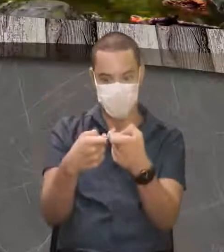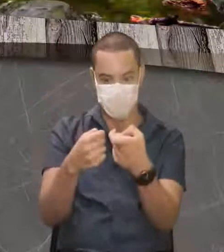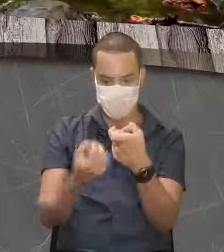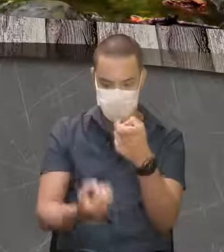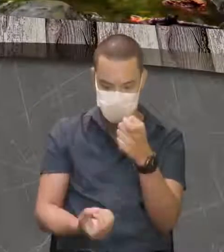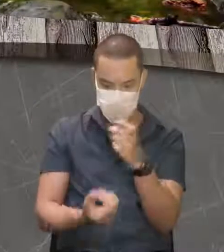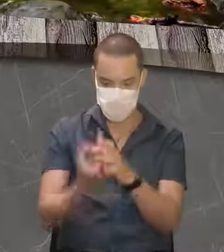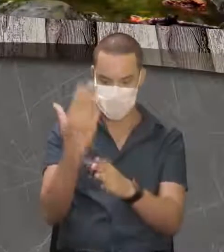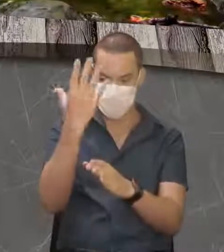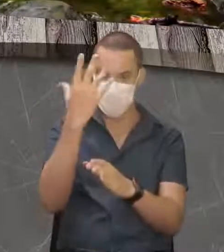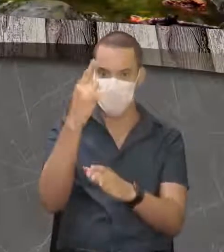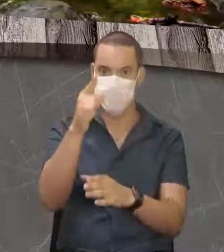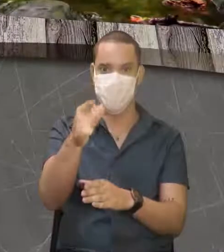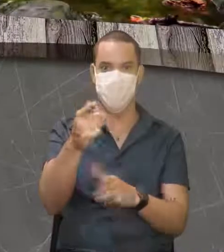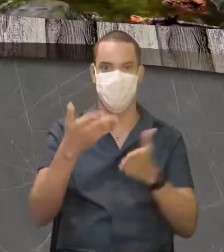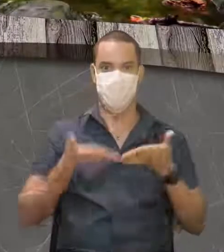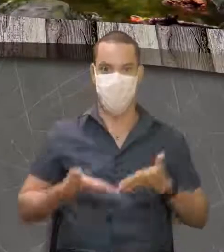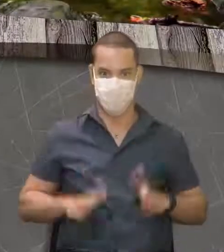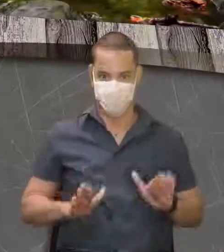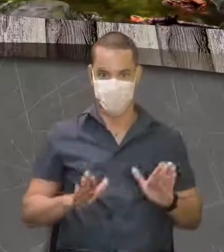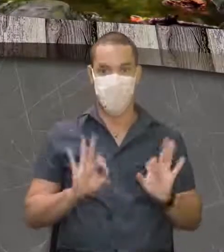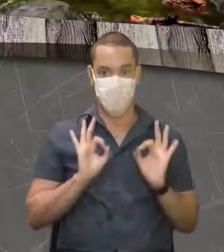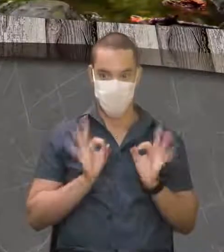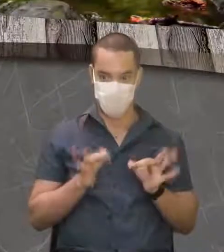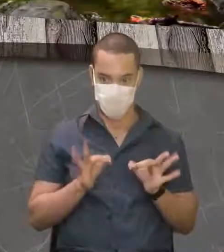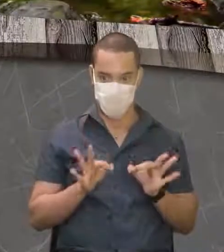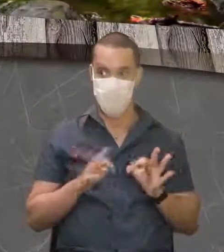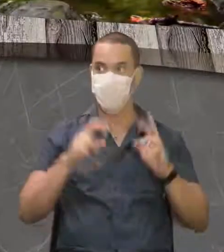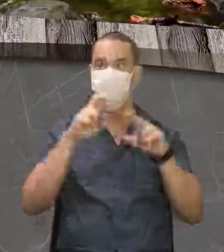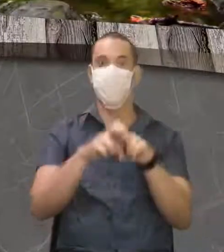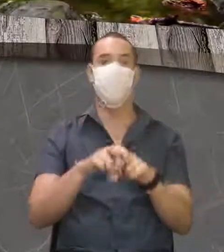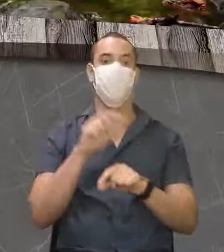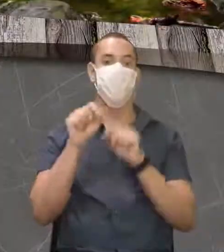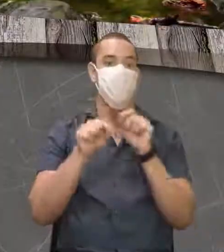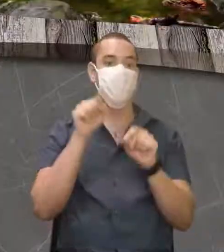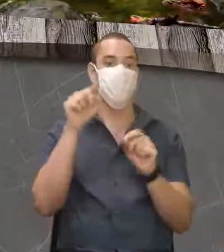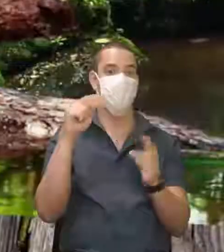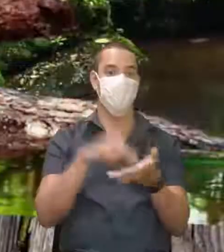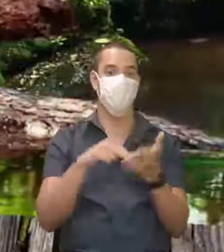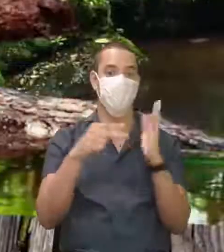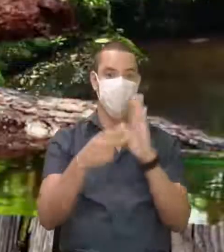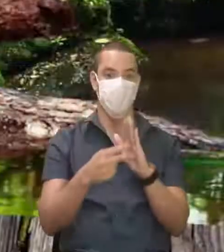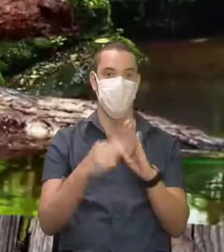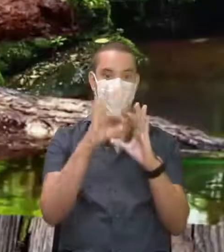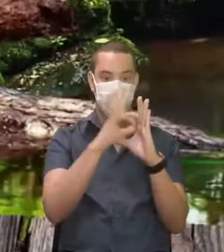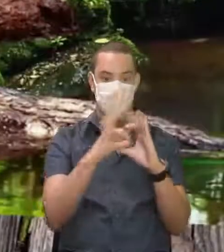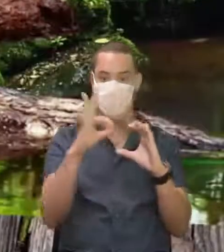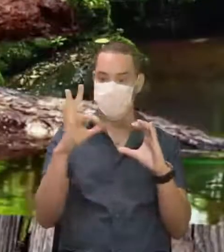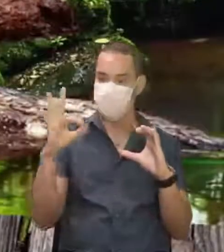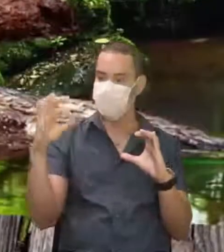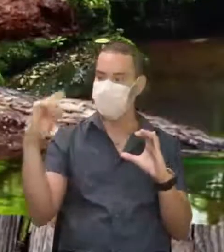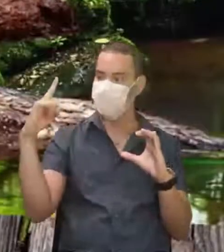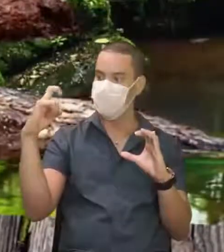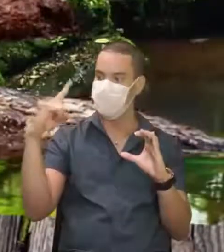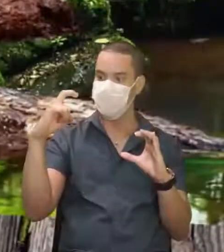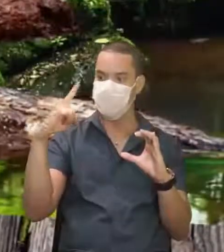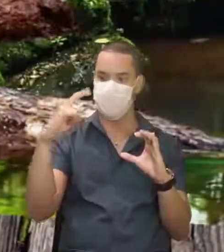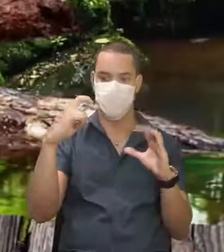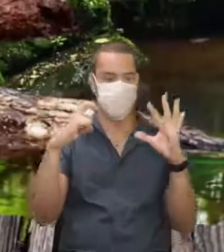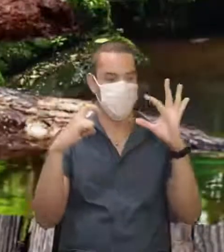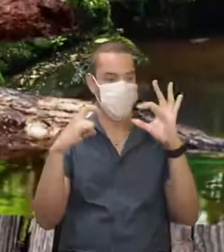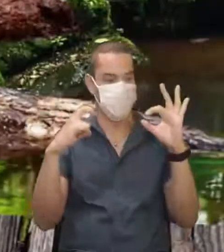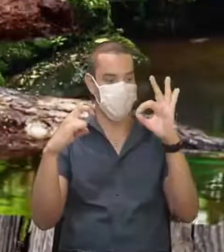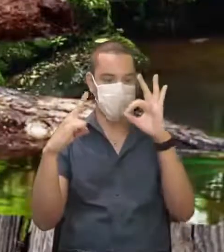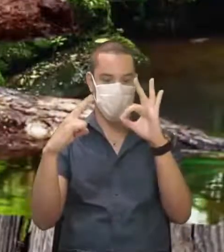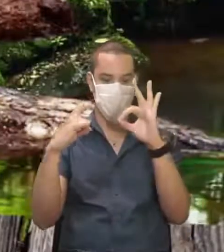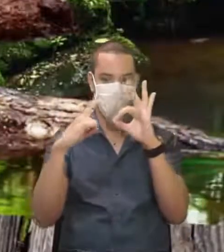relação surgiu você, certo? Então, você é fruto do encontro dos gametas do seu pai e da sua